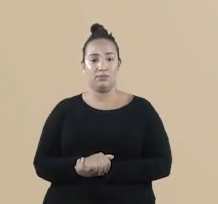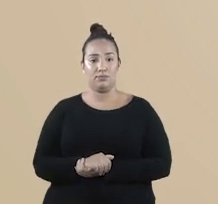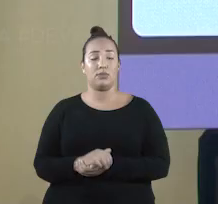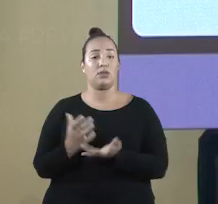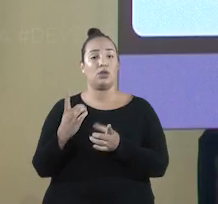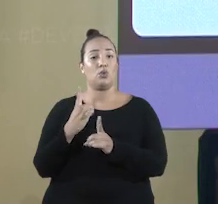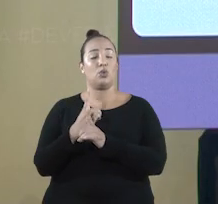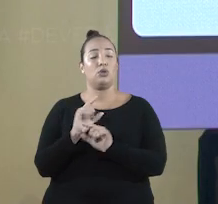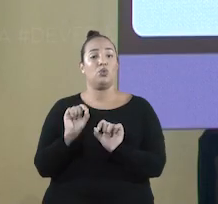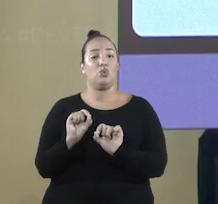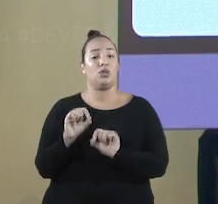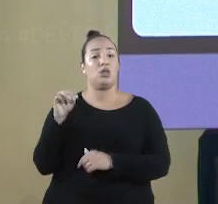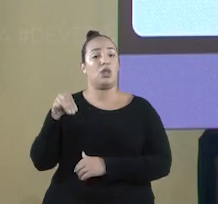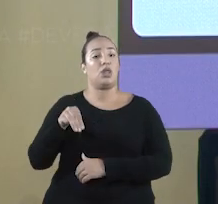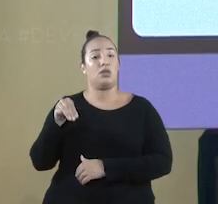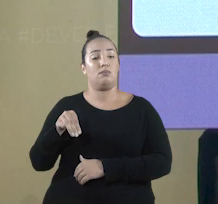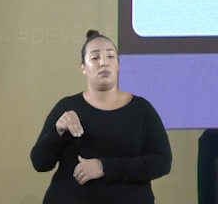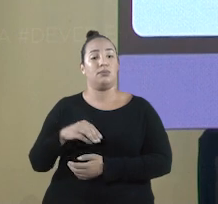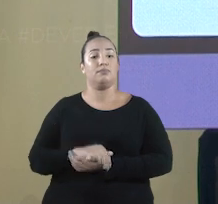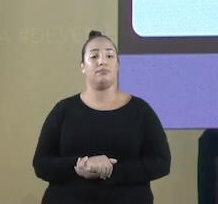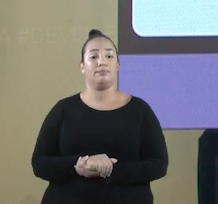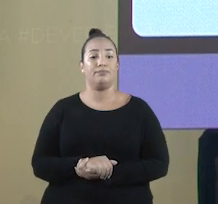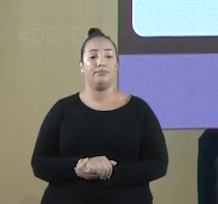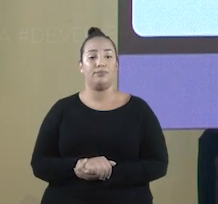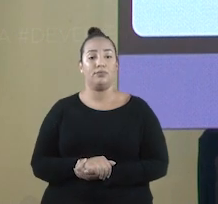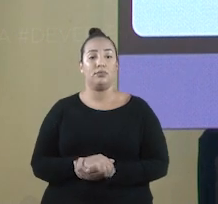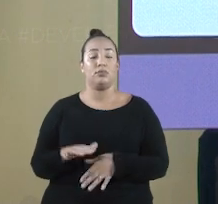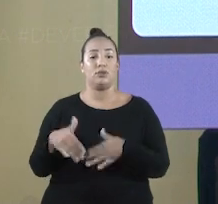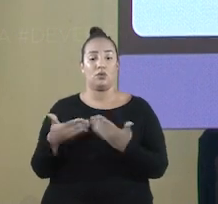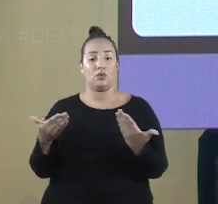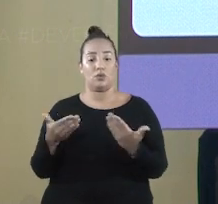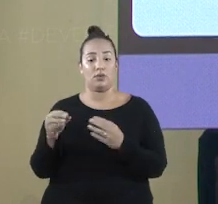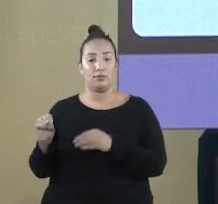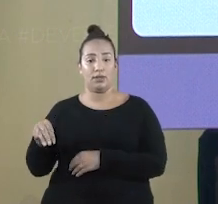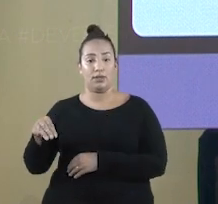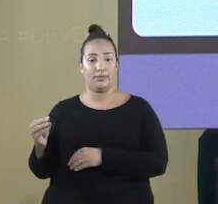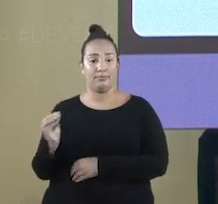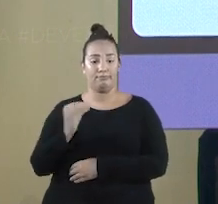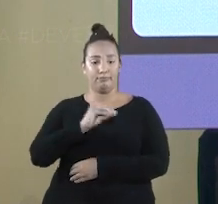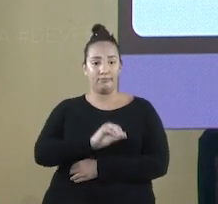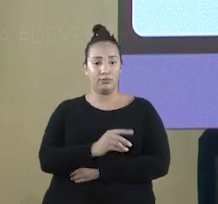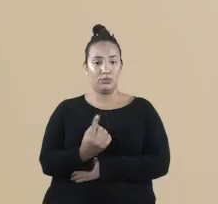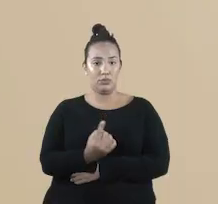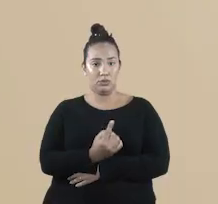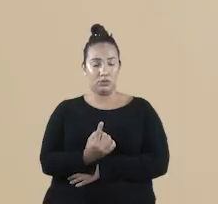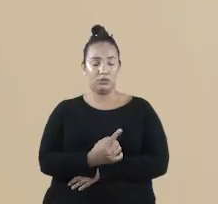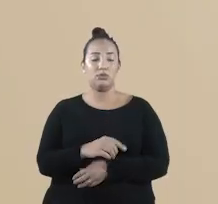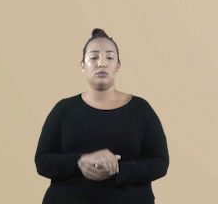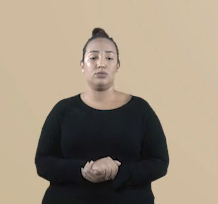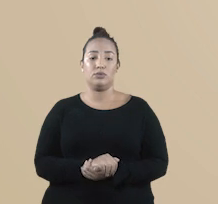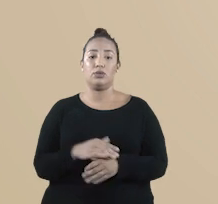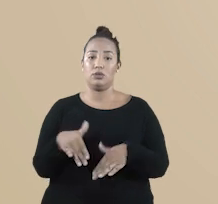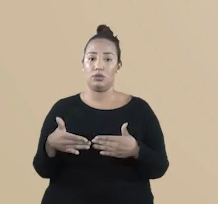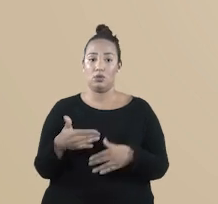equação. Queremos encontrar o valor de M. Então, vamos isolar M.